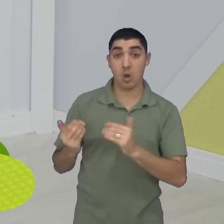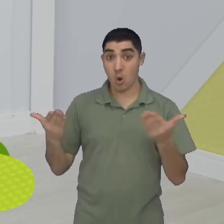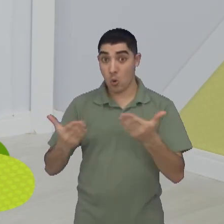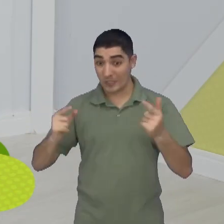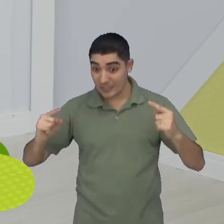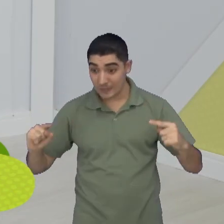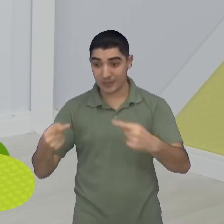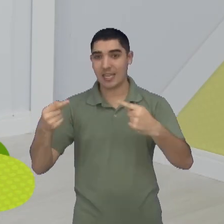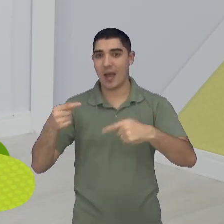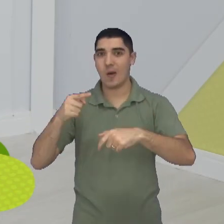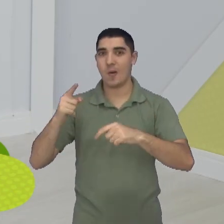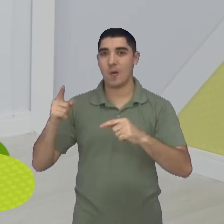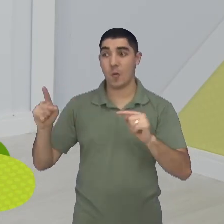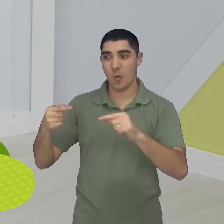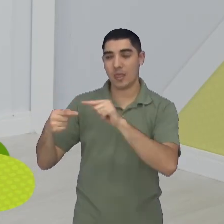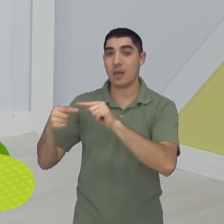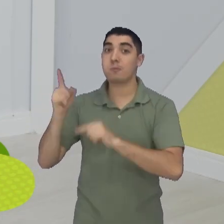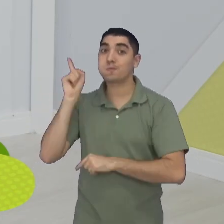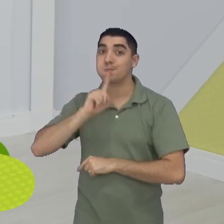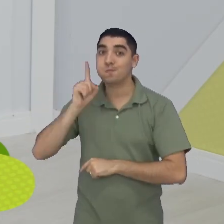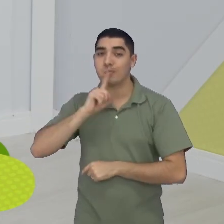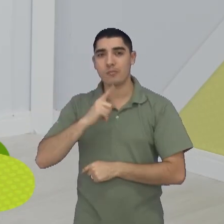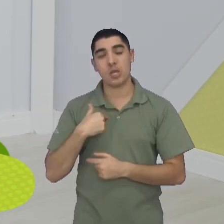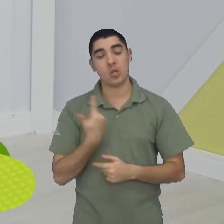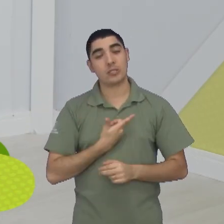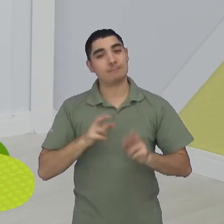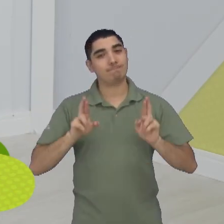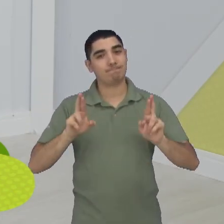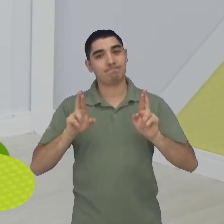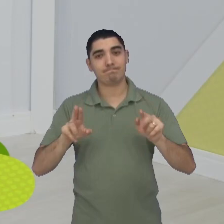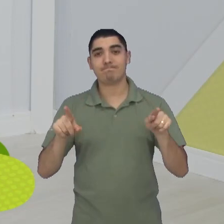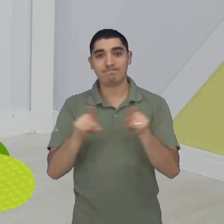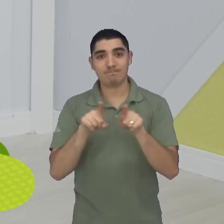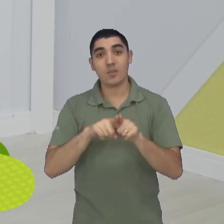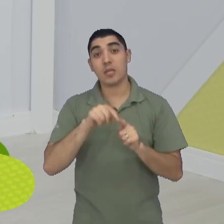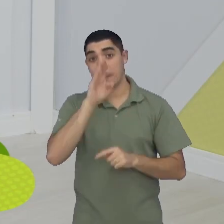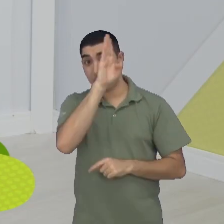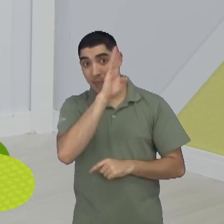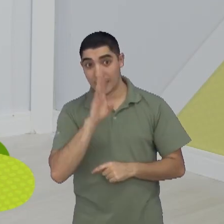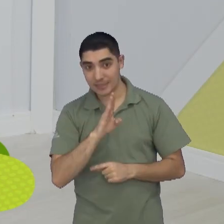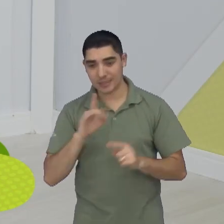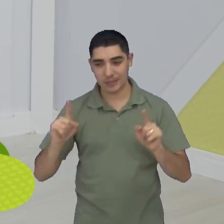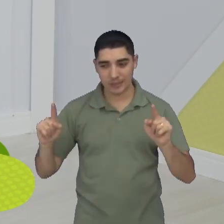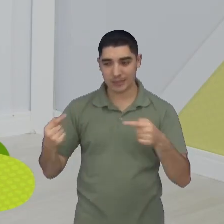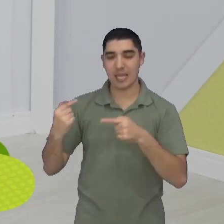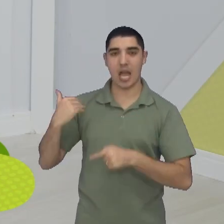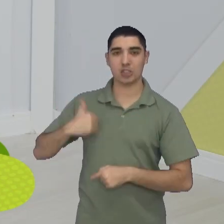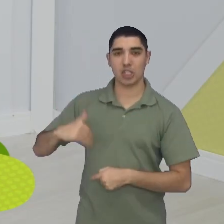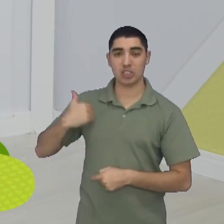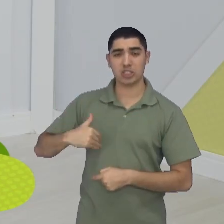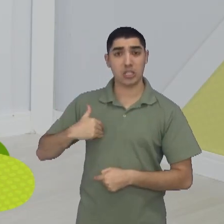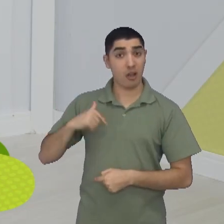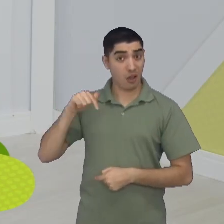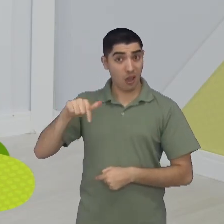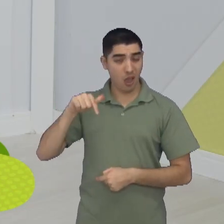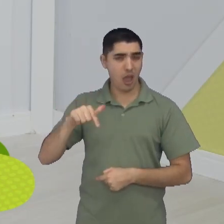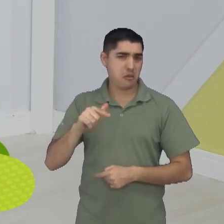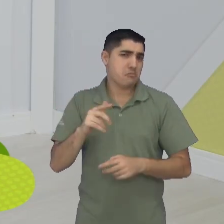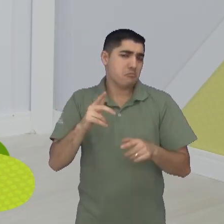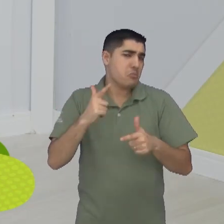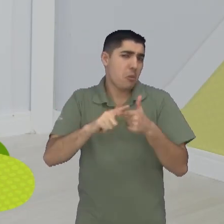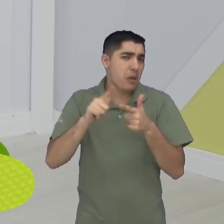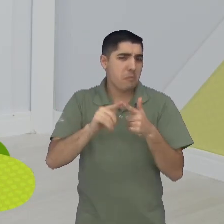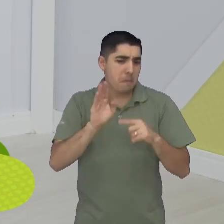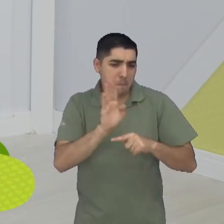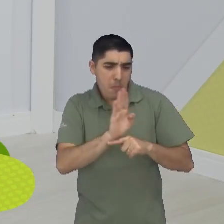Estados Unidos. E a gente vai torcer também, como o Paulo disse, né, essa partida entre Brasil e Argentina valendo medalha, mesmo que sendo de bronze a medalha,